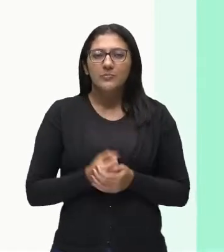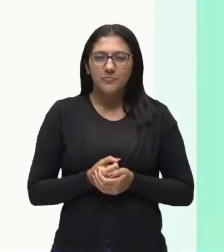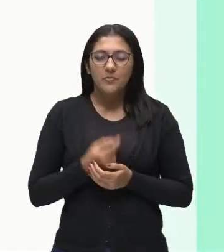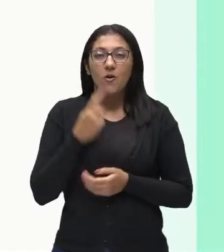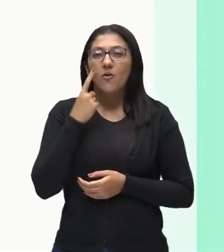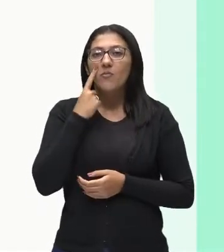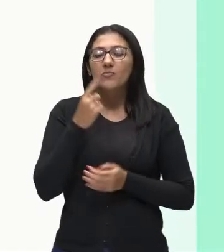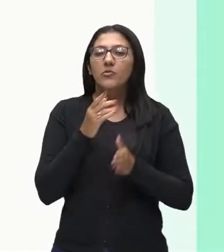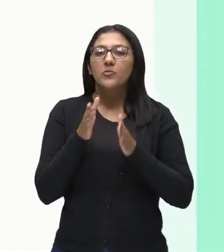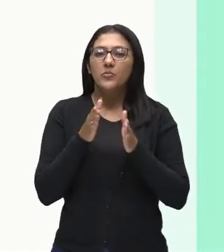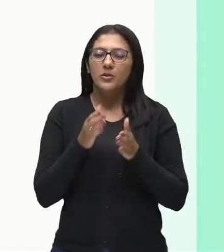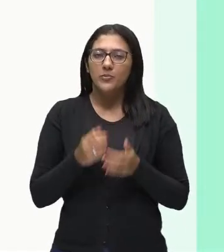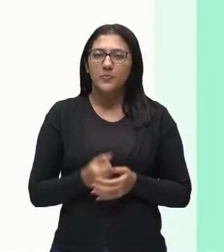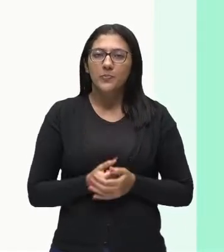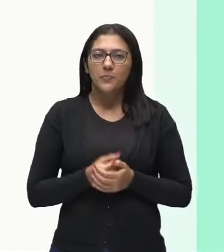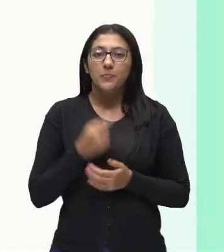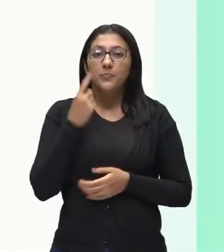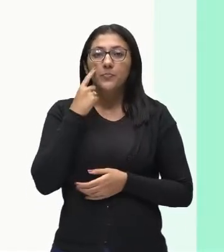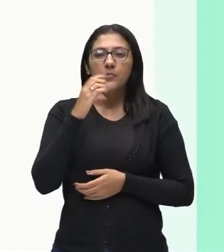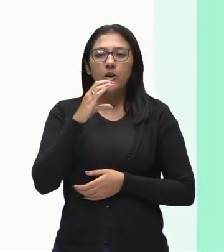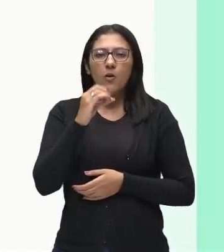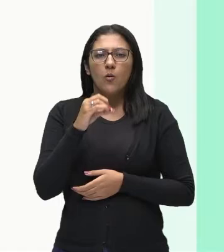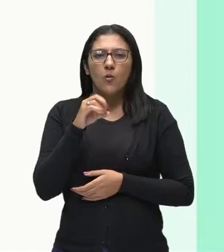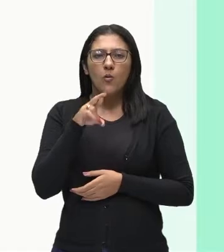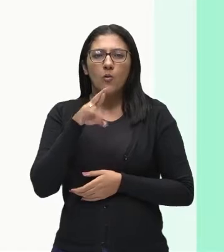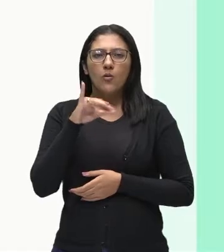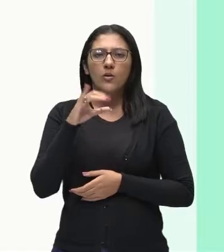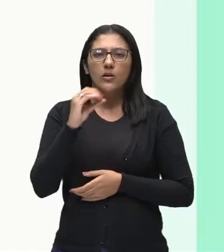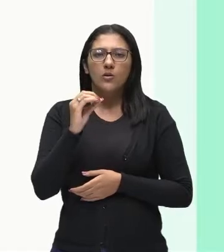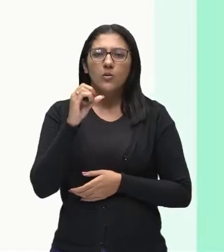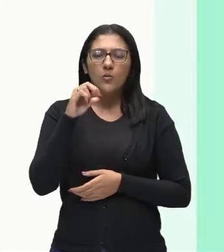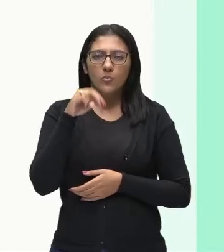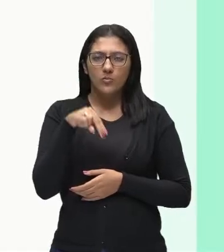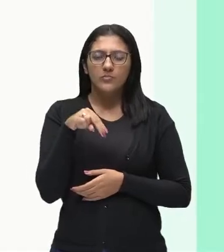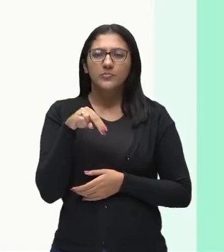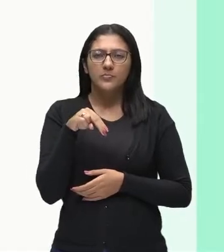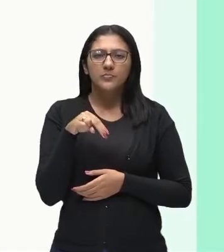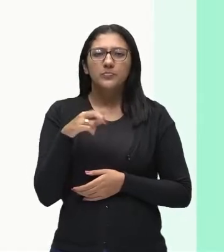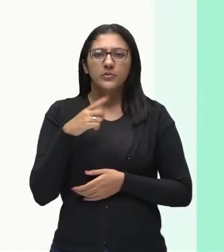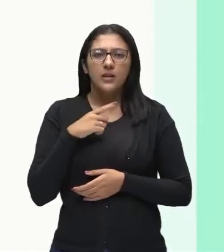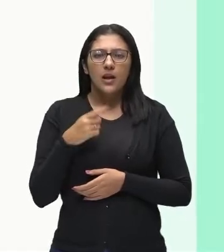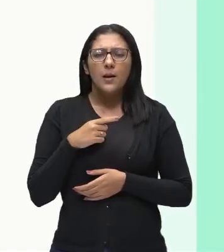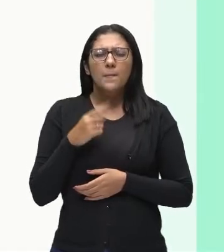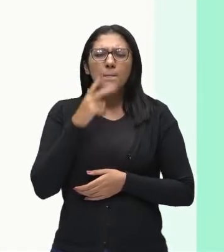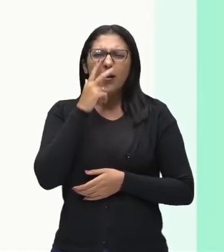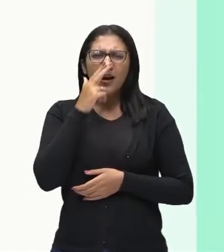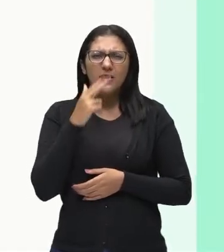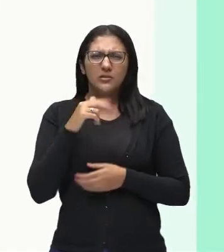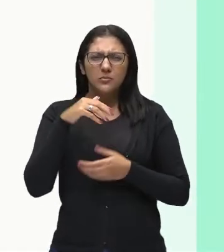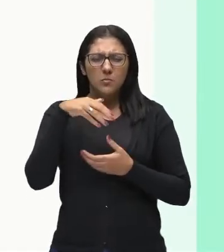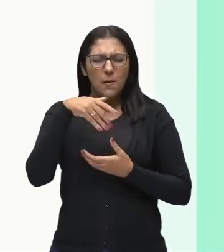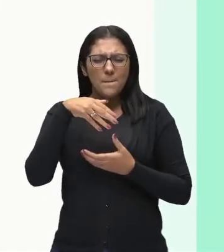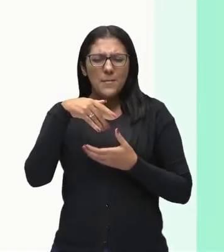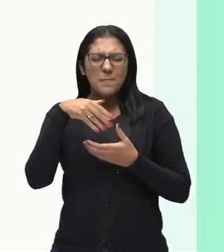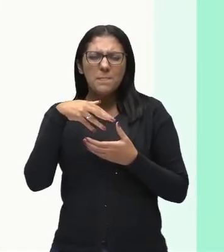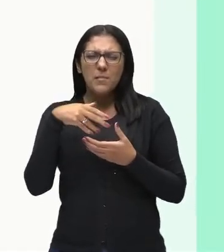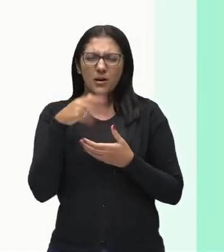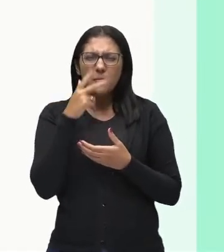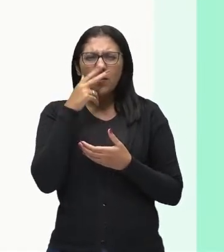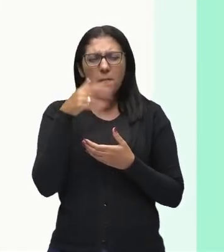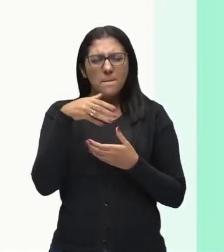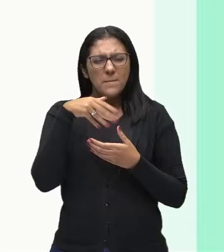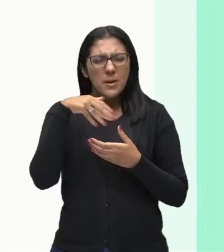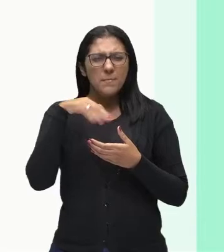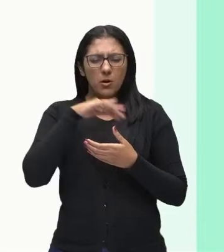são elas. Nós temos aí o córion ou córeo também, que é uma membrana que vai envolver os demais